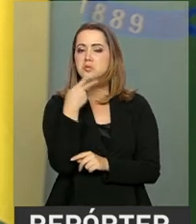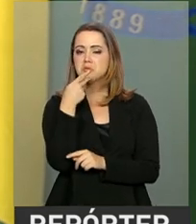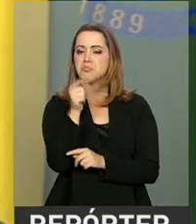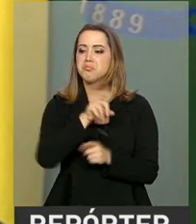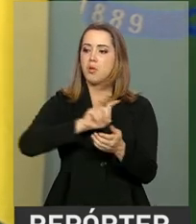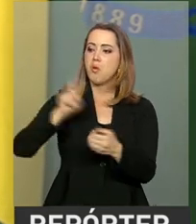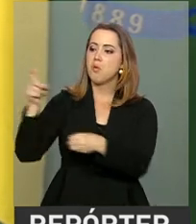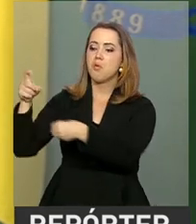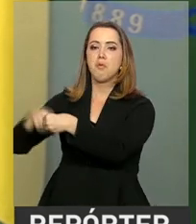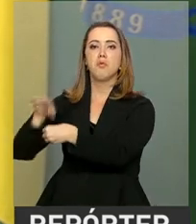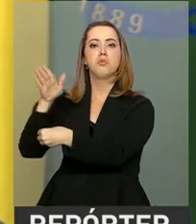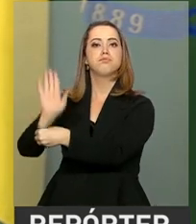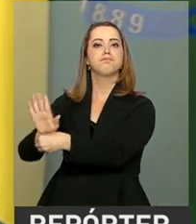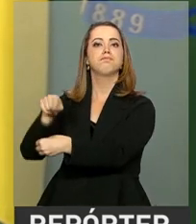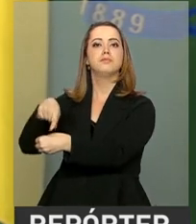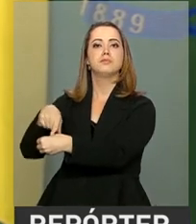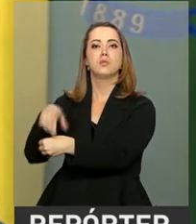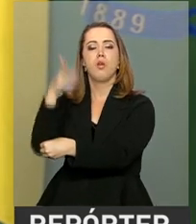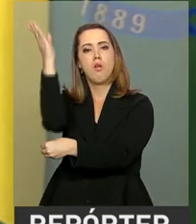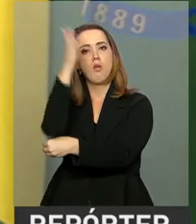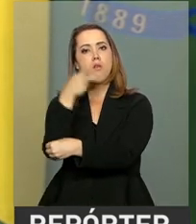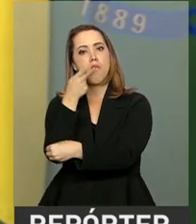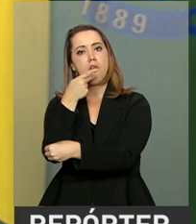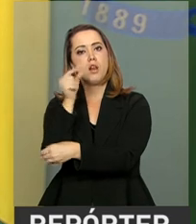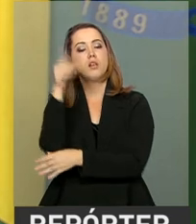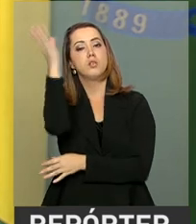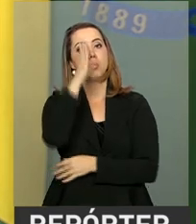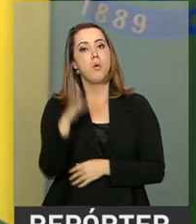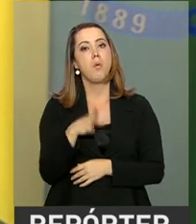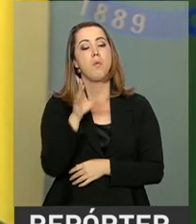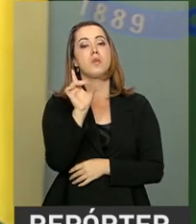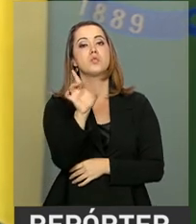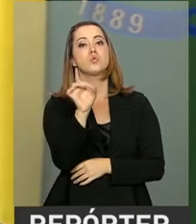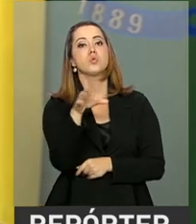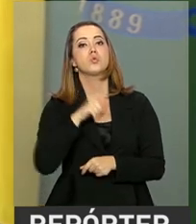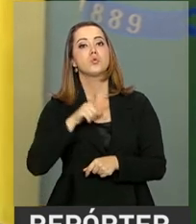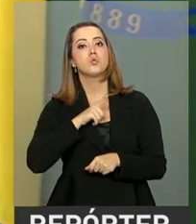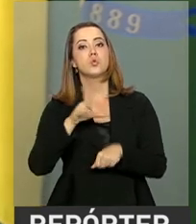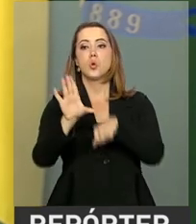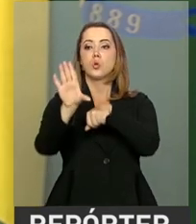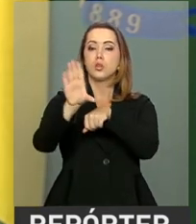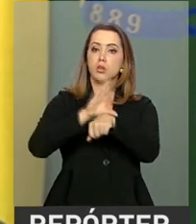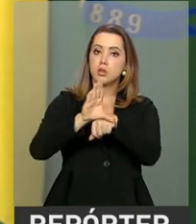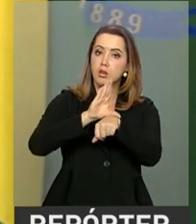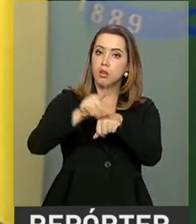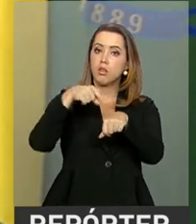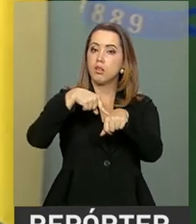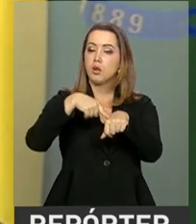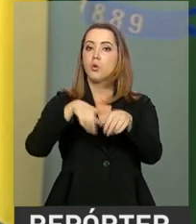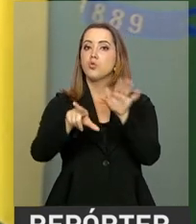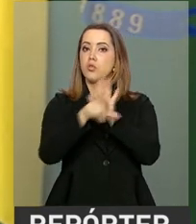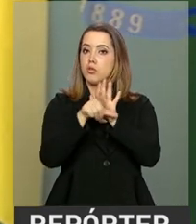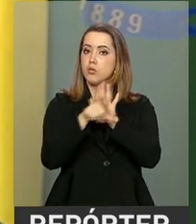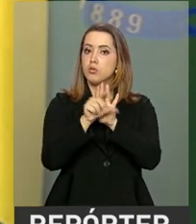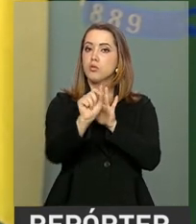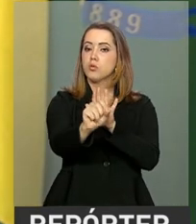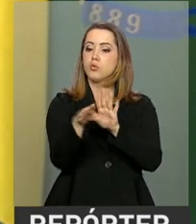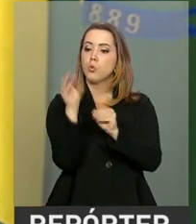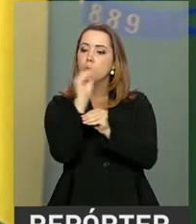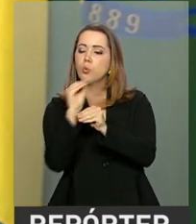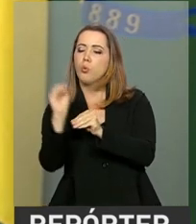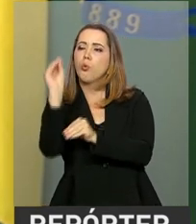Brasil não só estabelece na sua legislação estruturante que é a constituição a